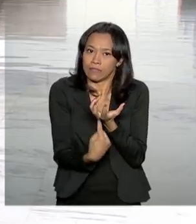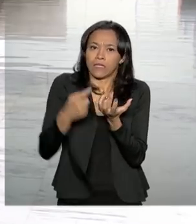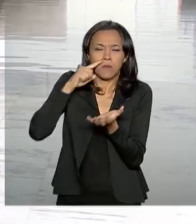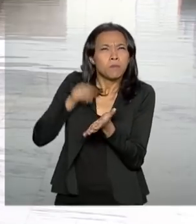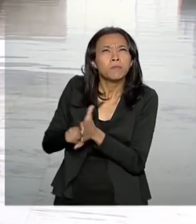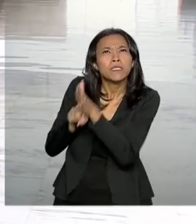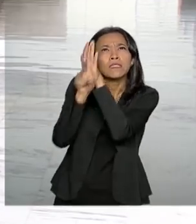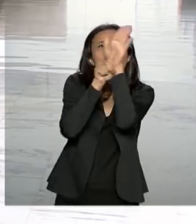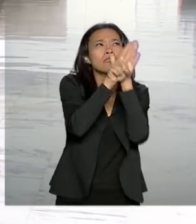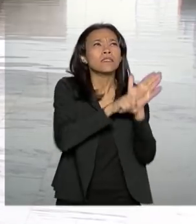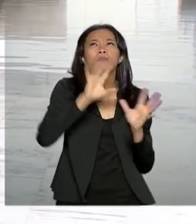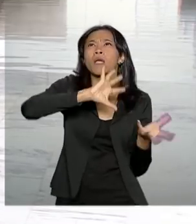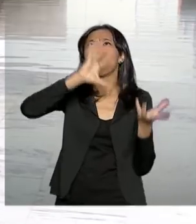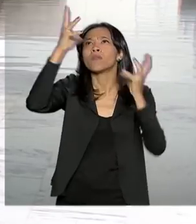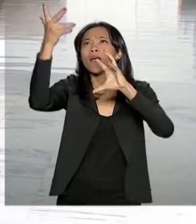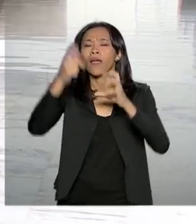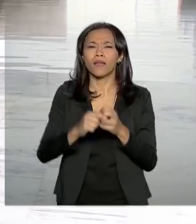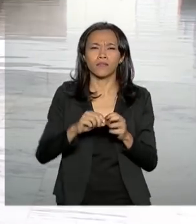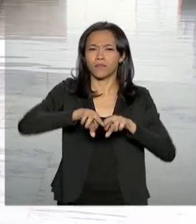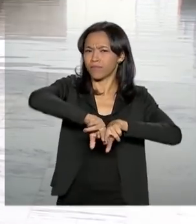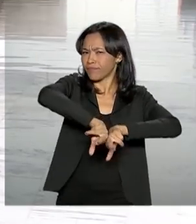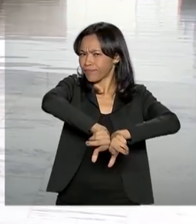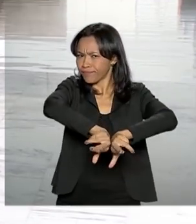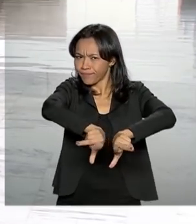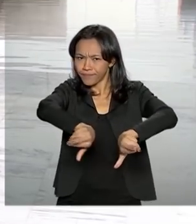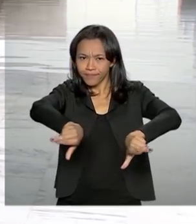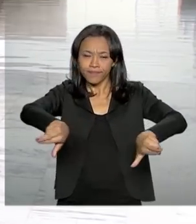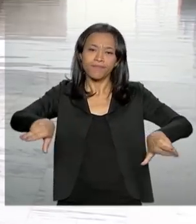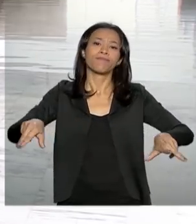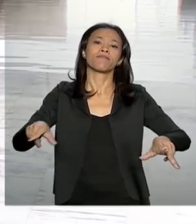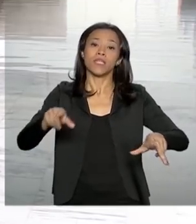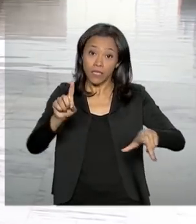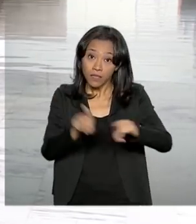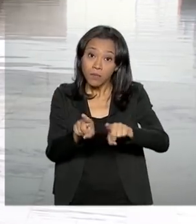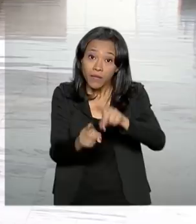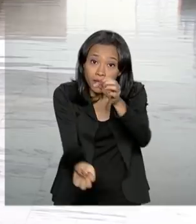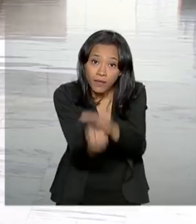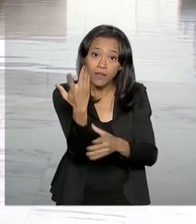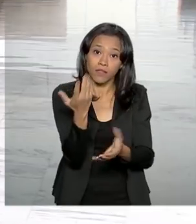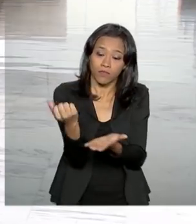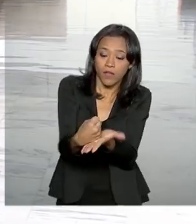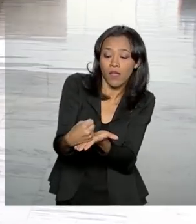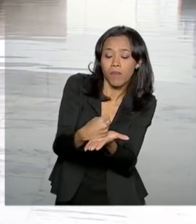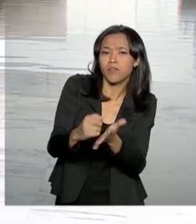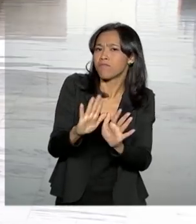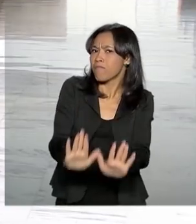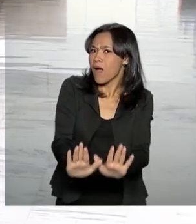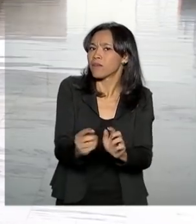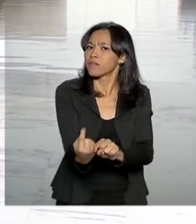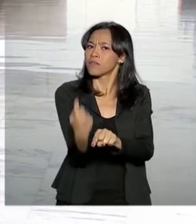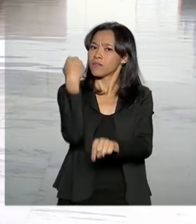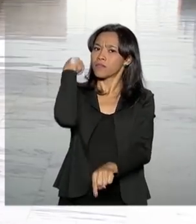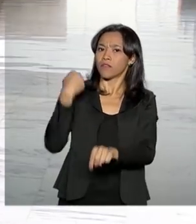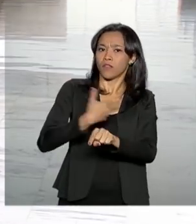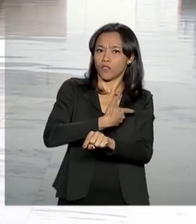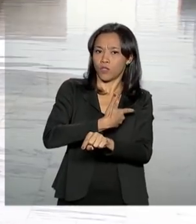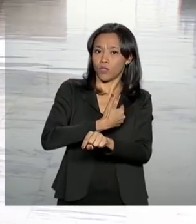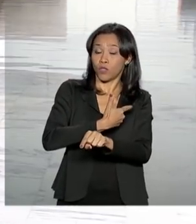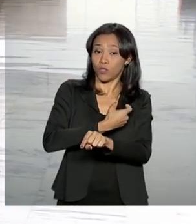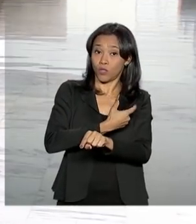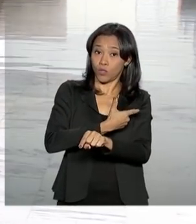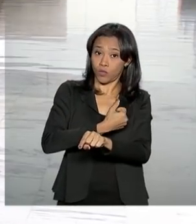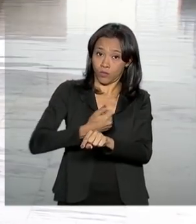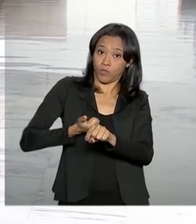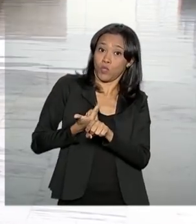o potencial das algas para o desenvolvimento de remédios. Mas em 2012, em fevereiro de 2012,